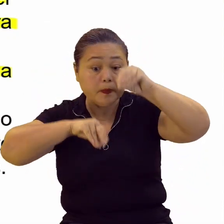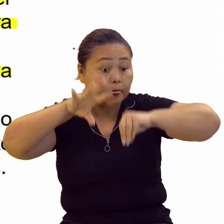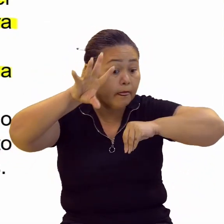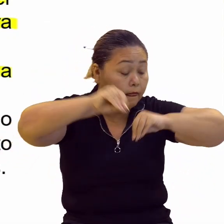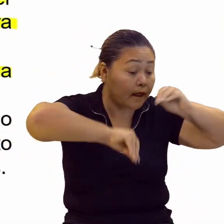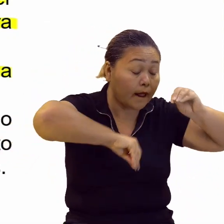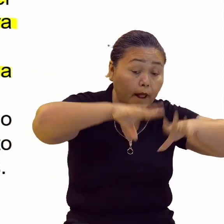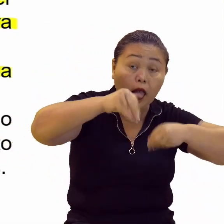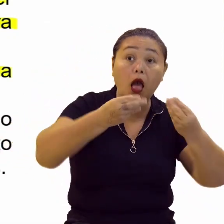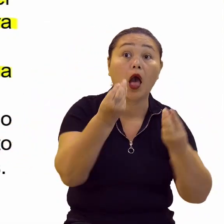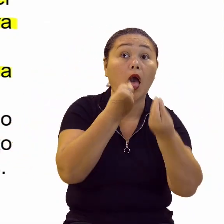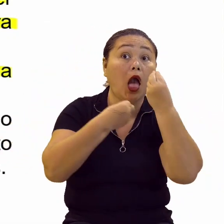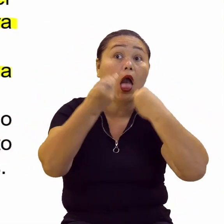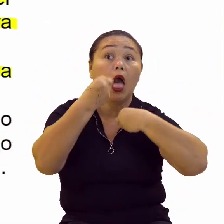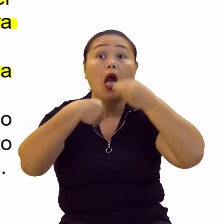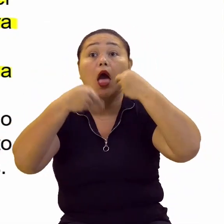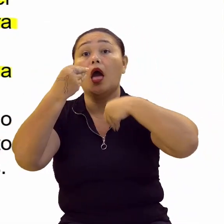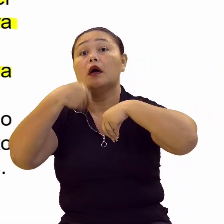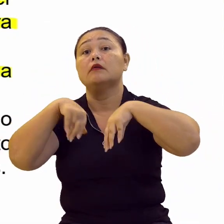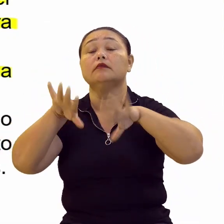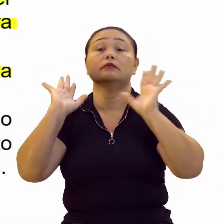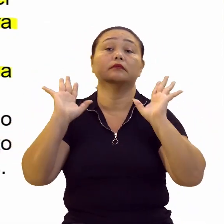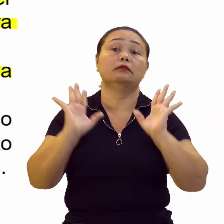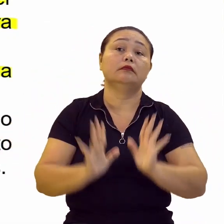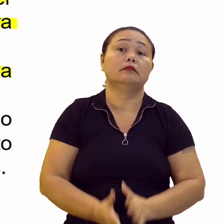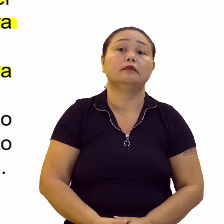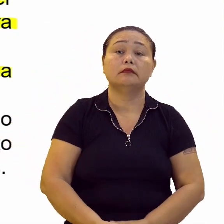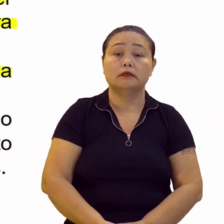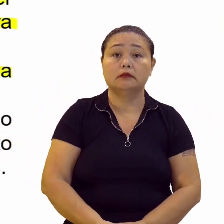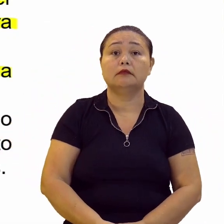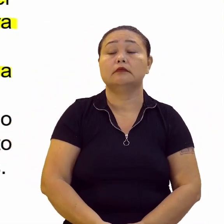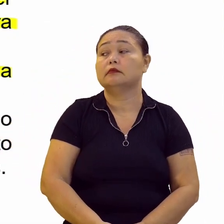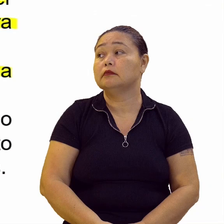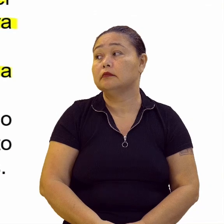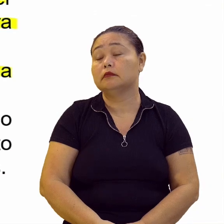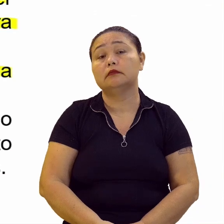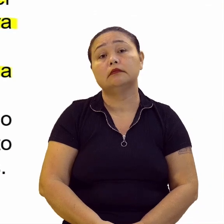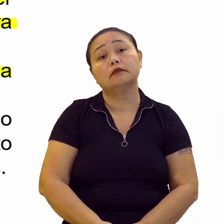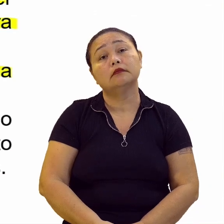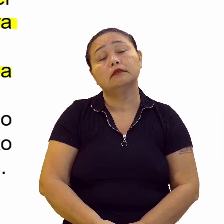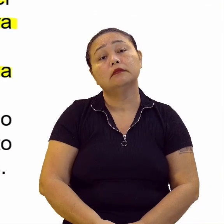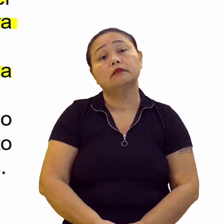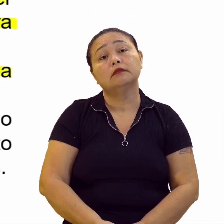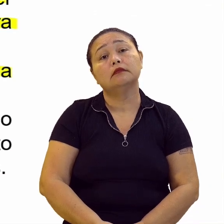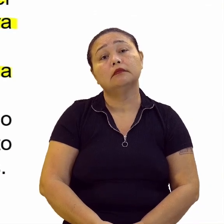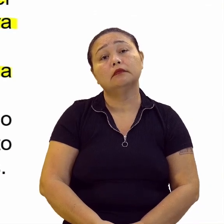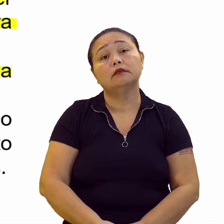aí enorme de comida.